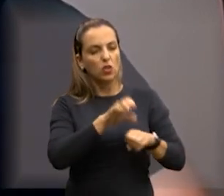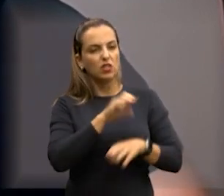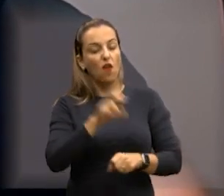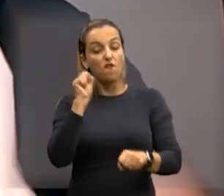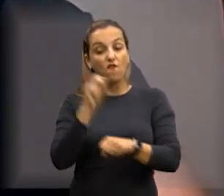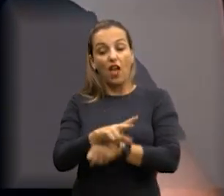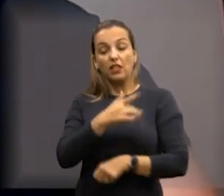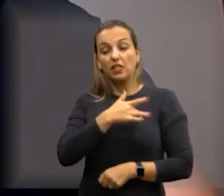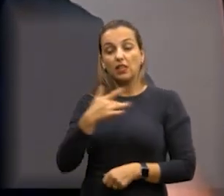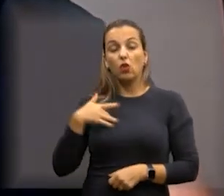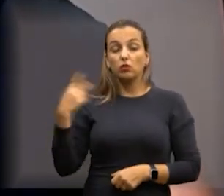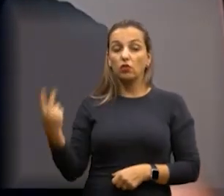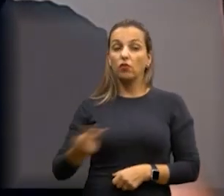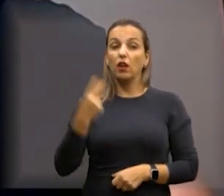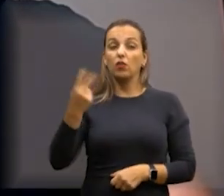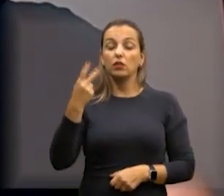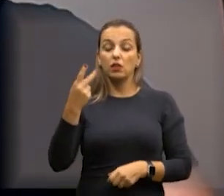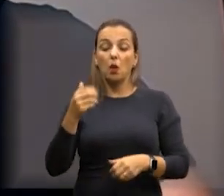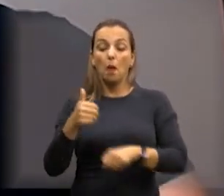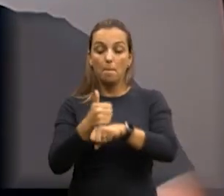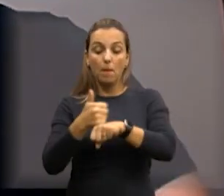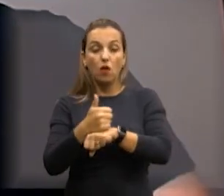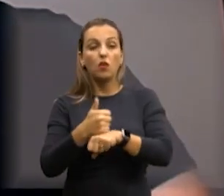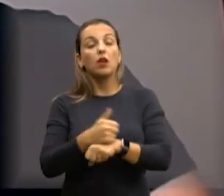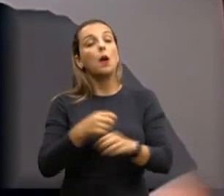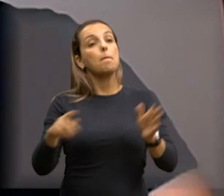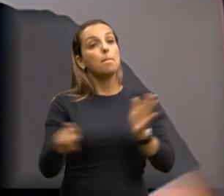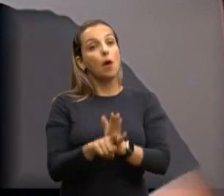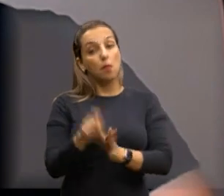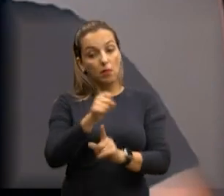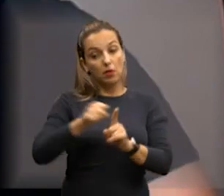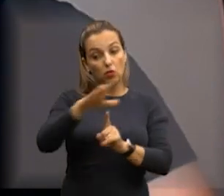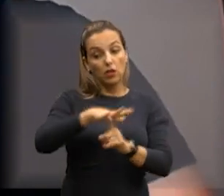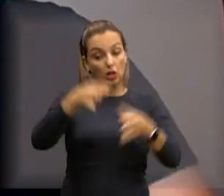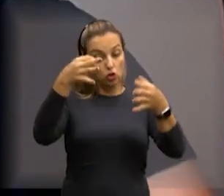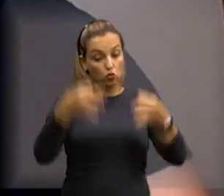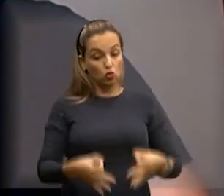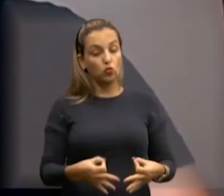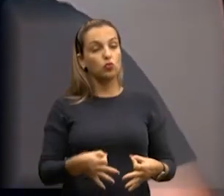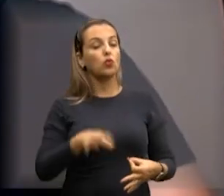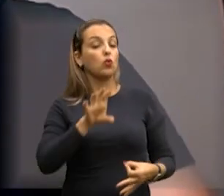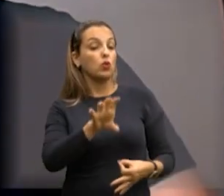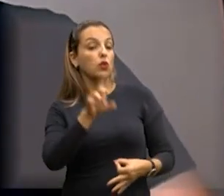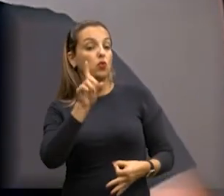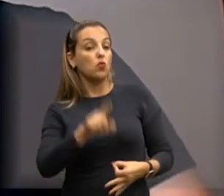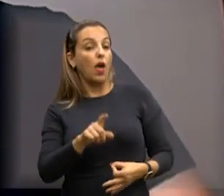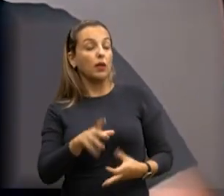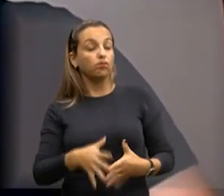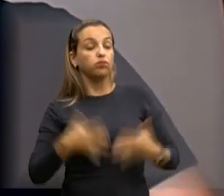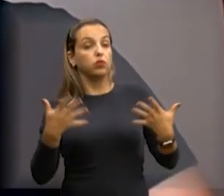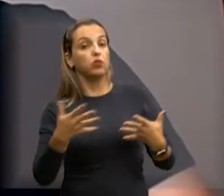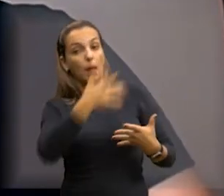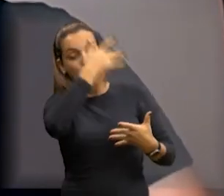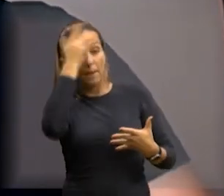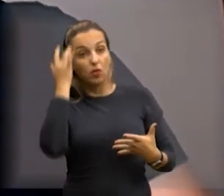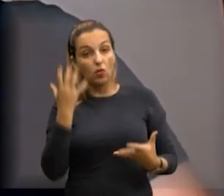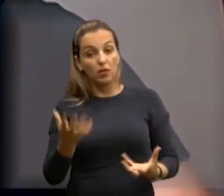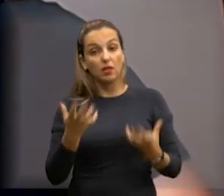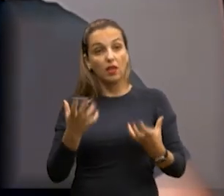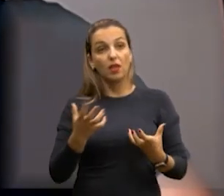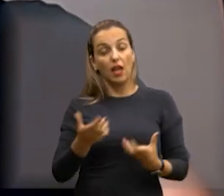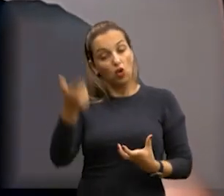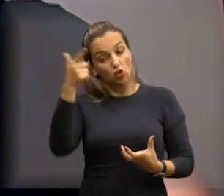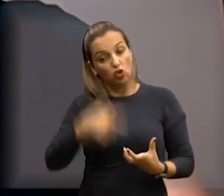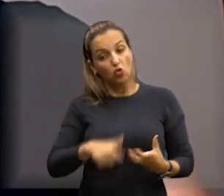vagas na saúde, valorização dos profissionais e uma sociedade justa. Isso é o que assusta aqueles que querem manter o status quo